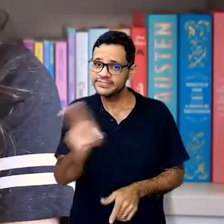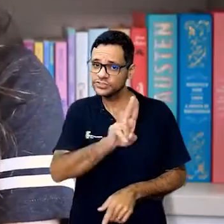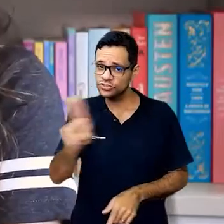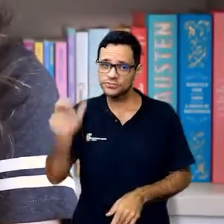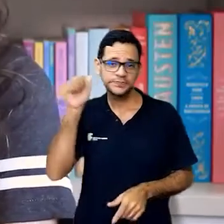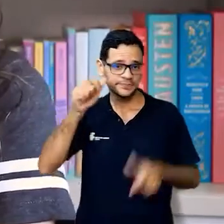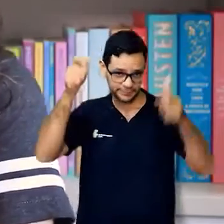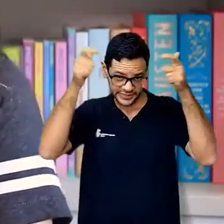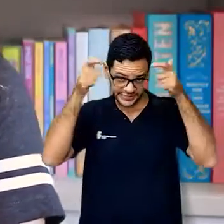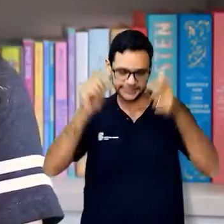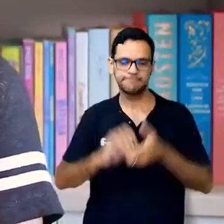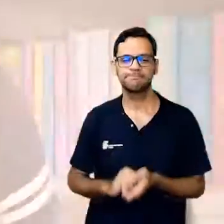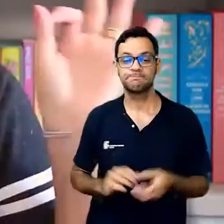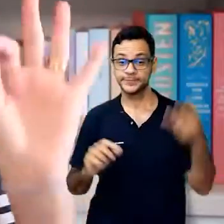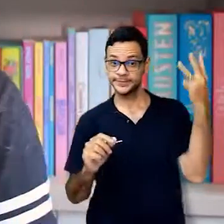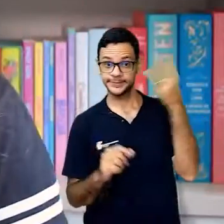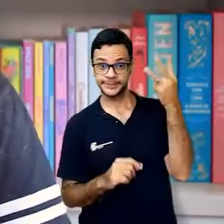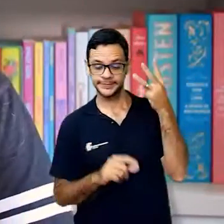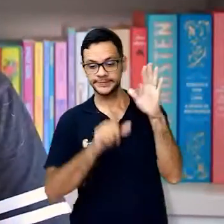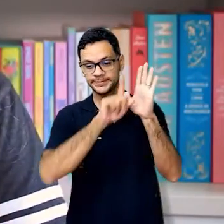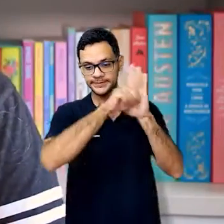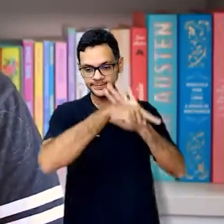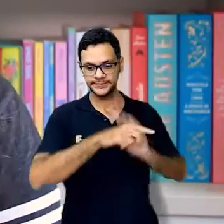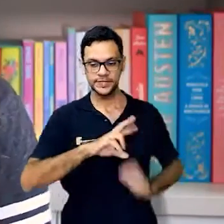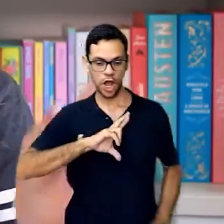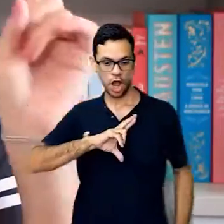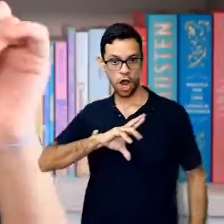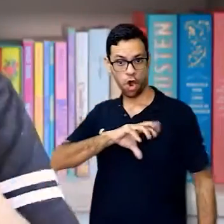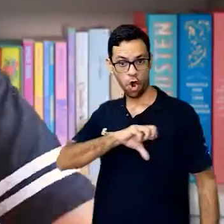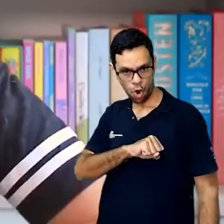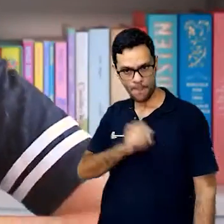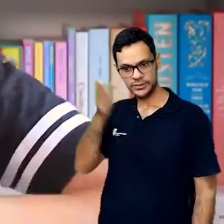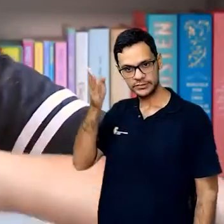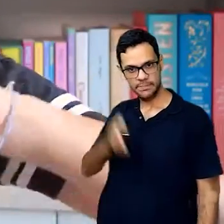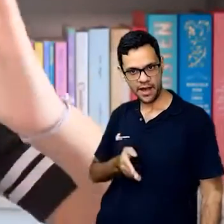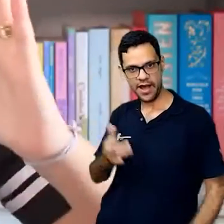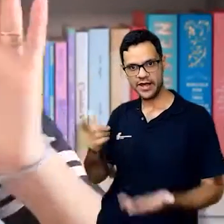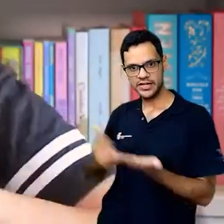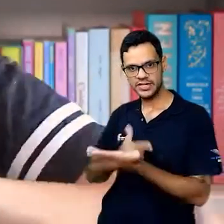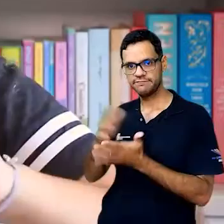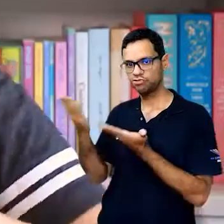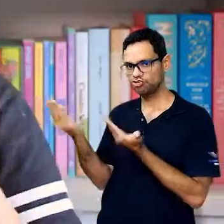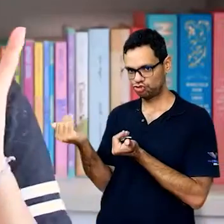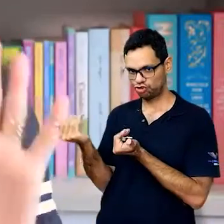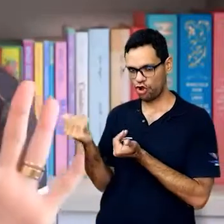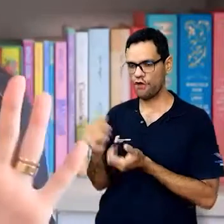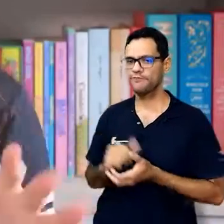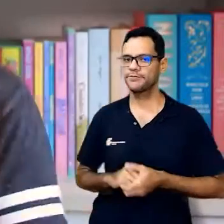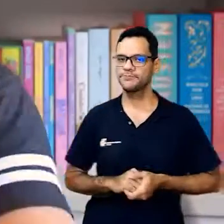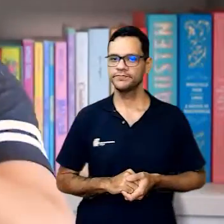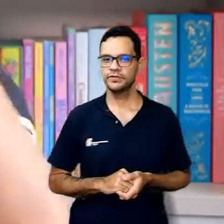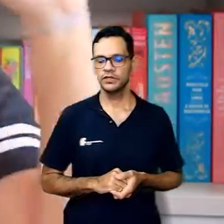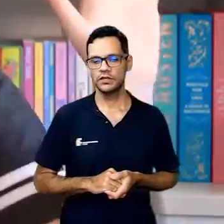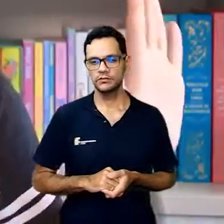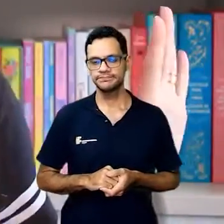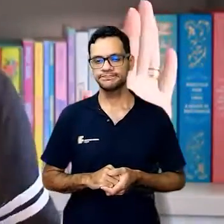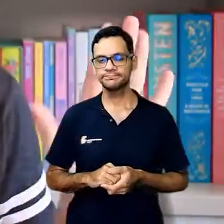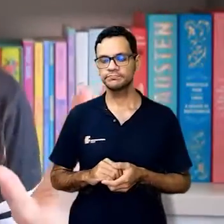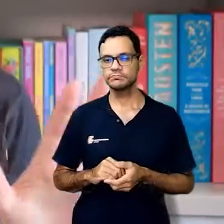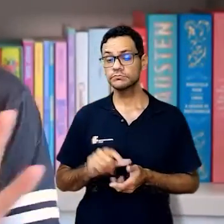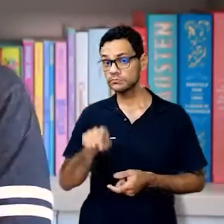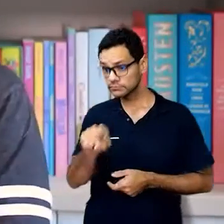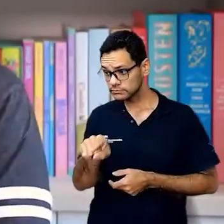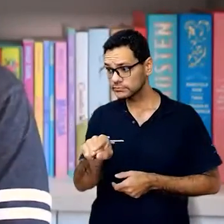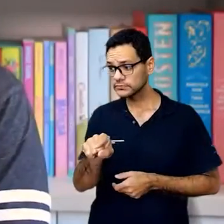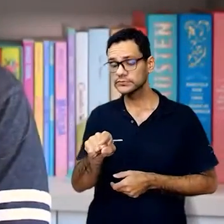não poderia deixar de fora dessa lista. O terceiro gênero que eu coloquei nessa lista é romance barra livro jovem. Então, no geral,